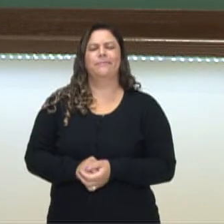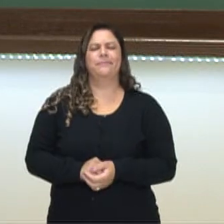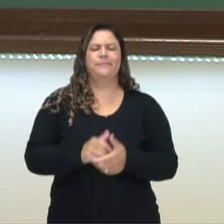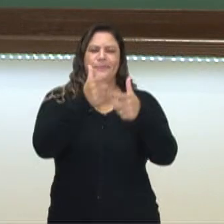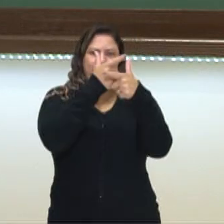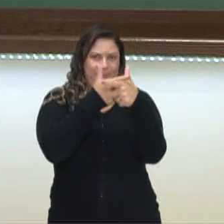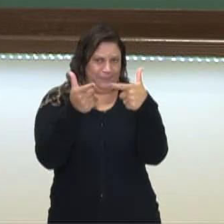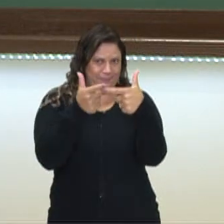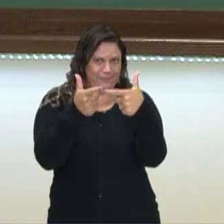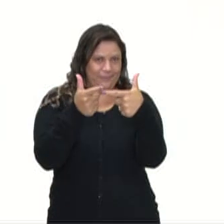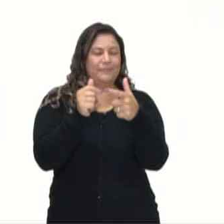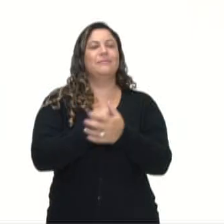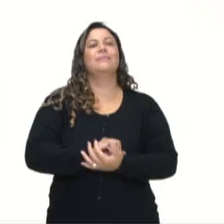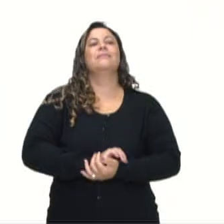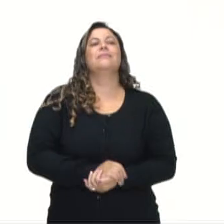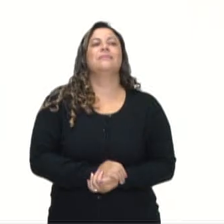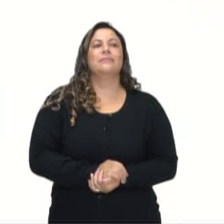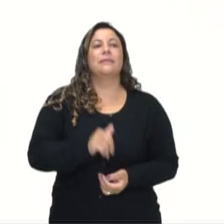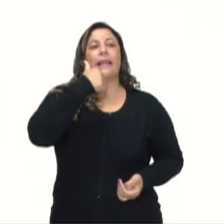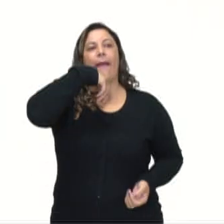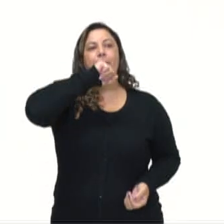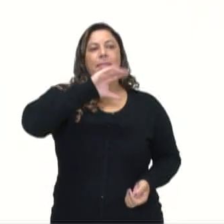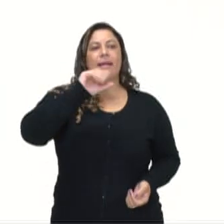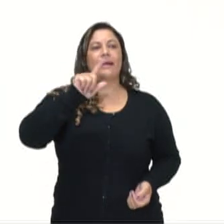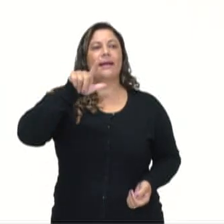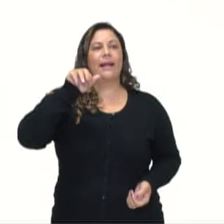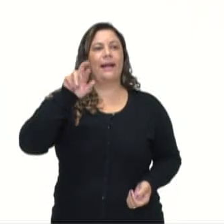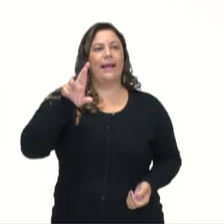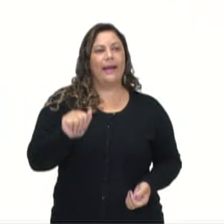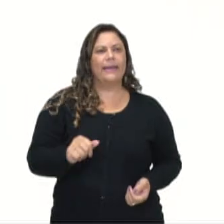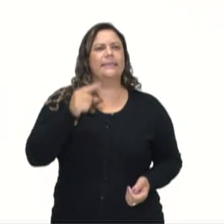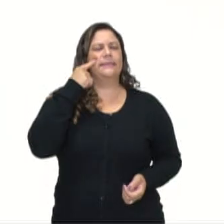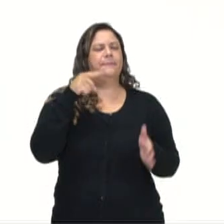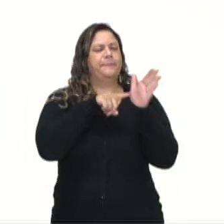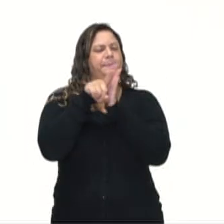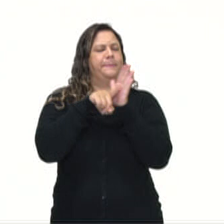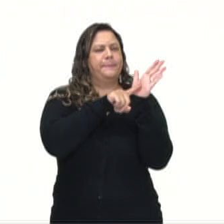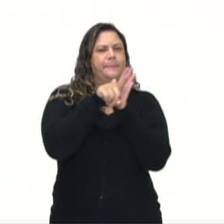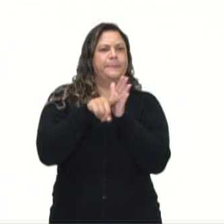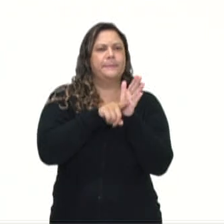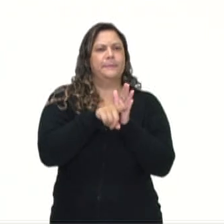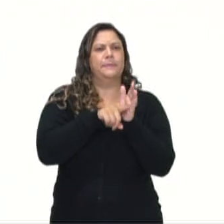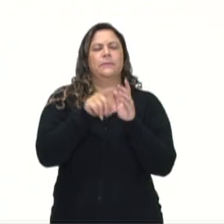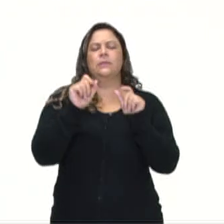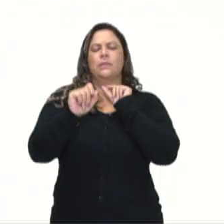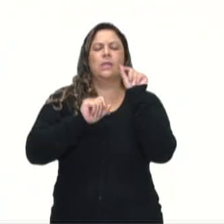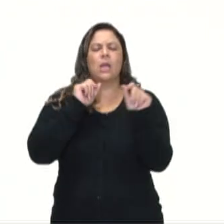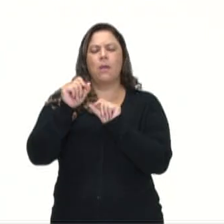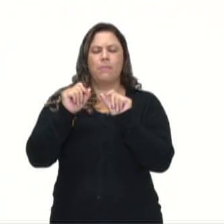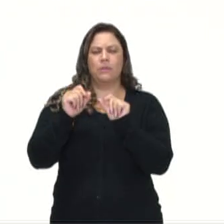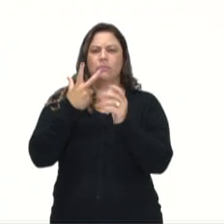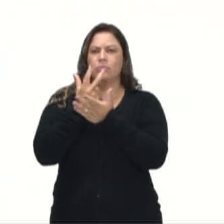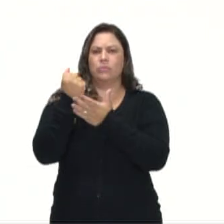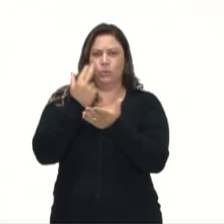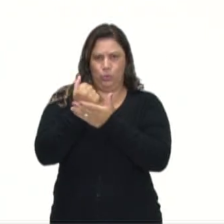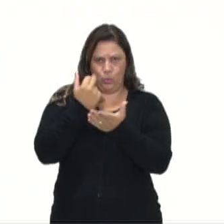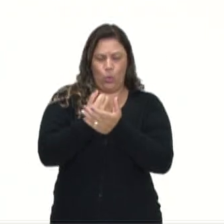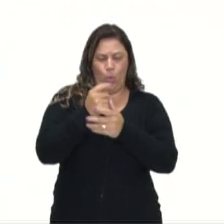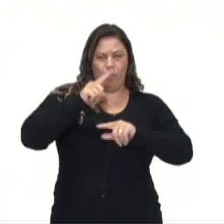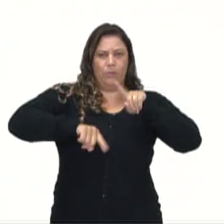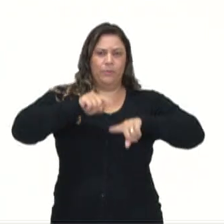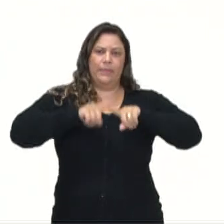problema. A mãe de Clara realizou uma pesquisa para a compra de parte do material escolar da sua